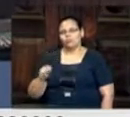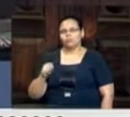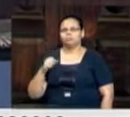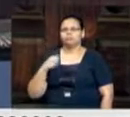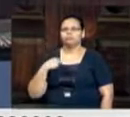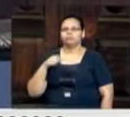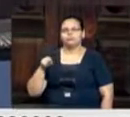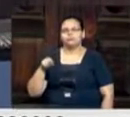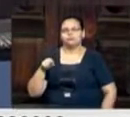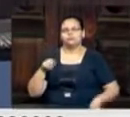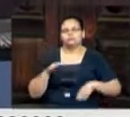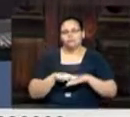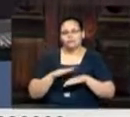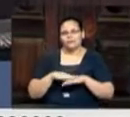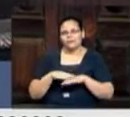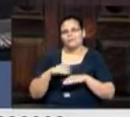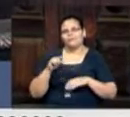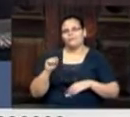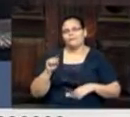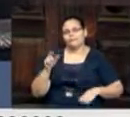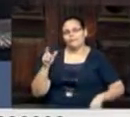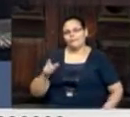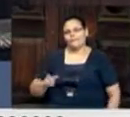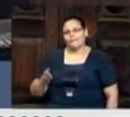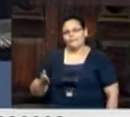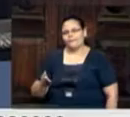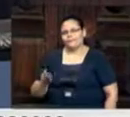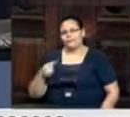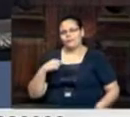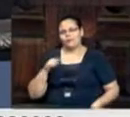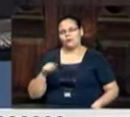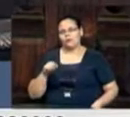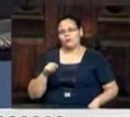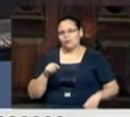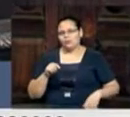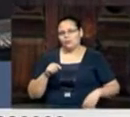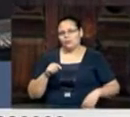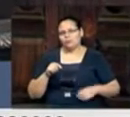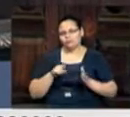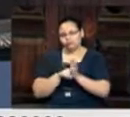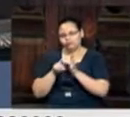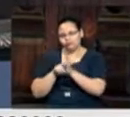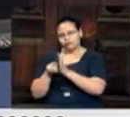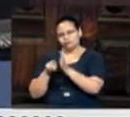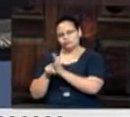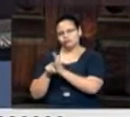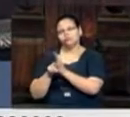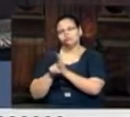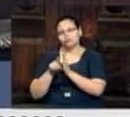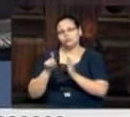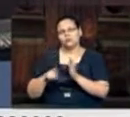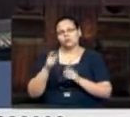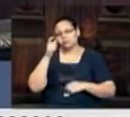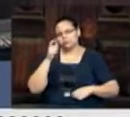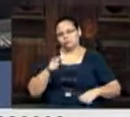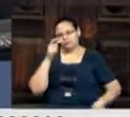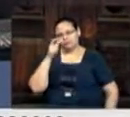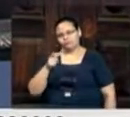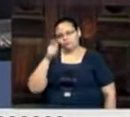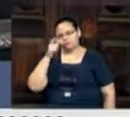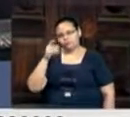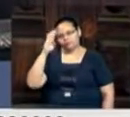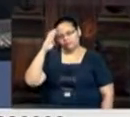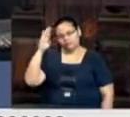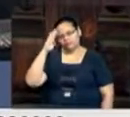ponto. O que preside esta questão, os interesses que prevalecem em